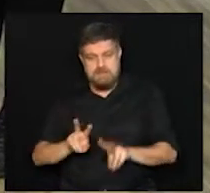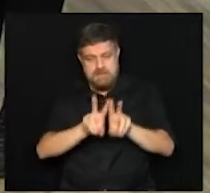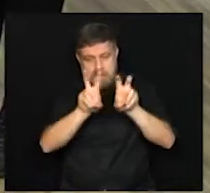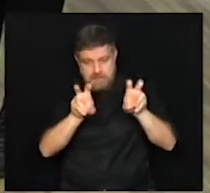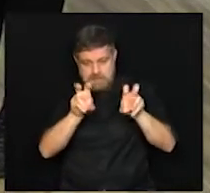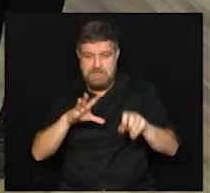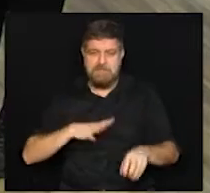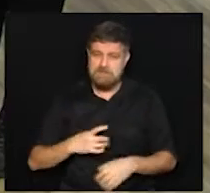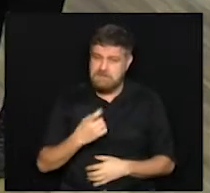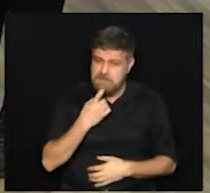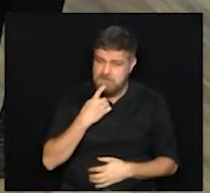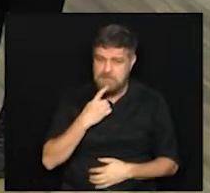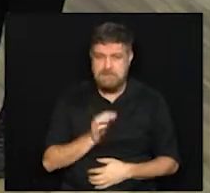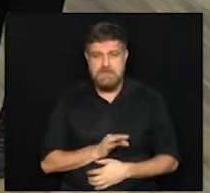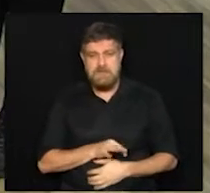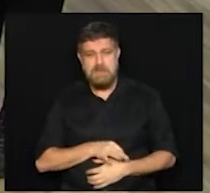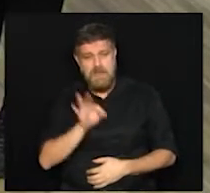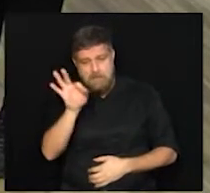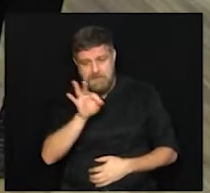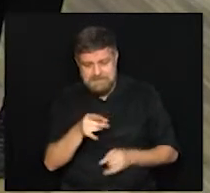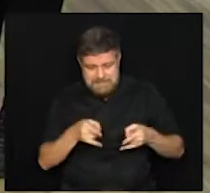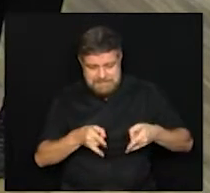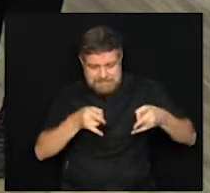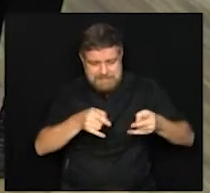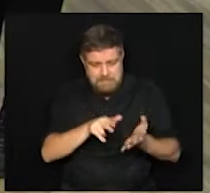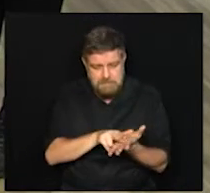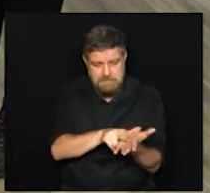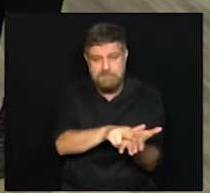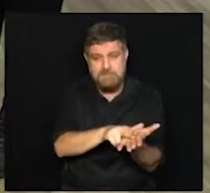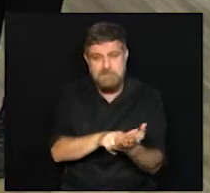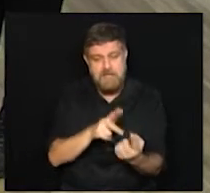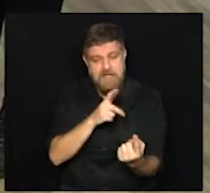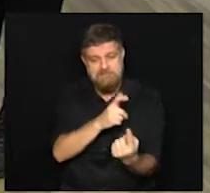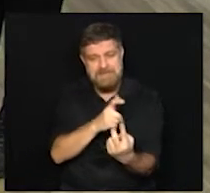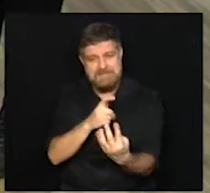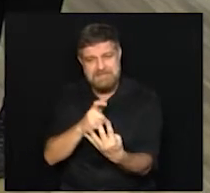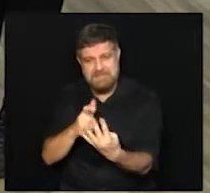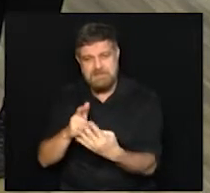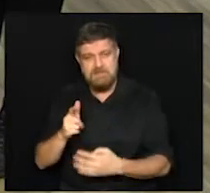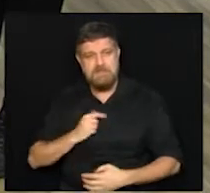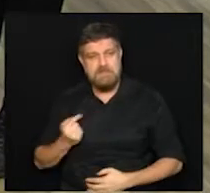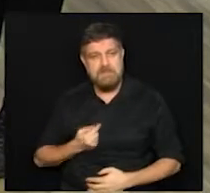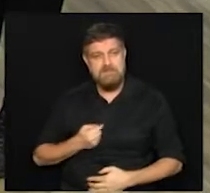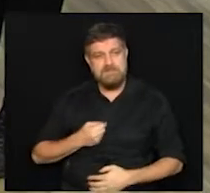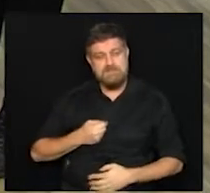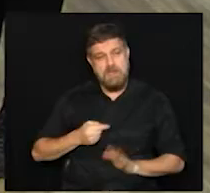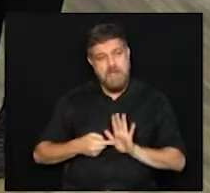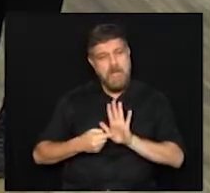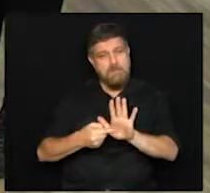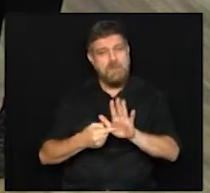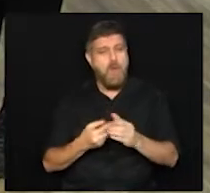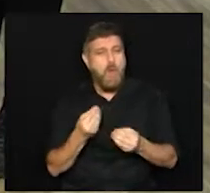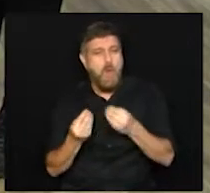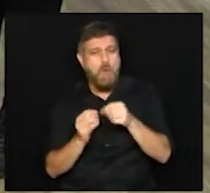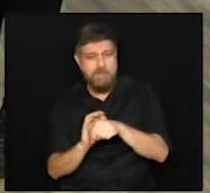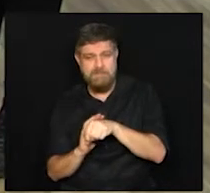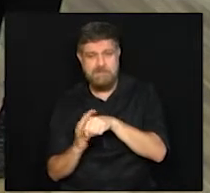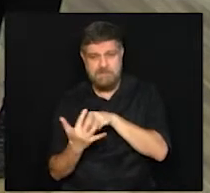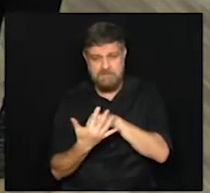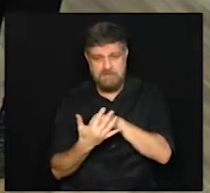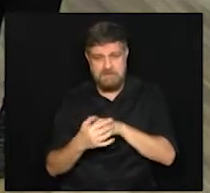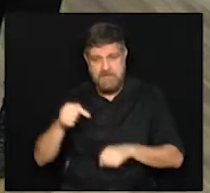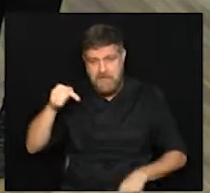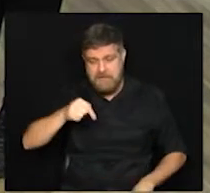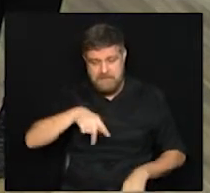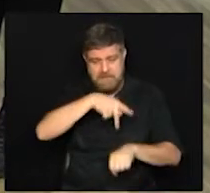nossa cidade, sobre taxa de ocupação de leitos, sobre vacinação, a gente vai dar um panorama da Covid-19 no